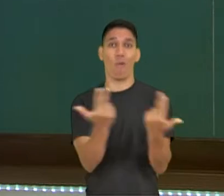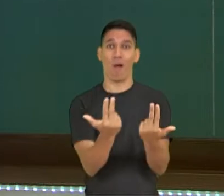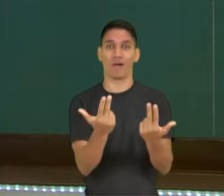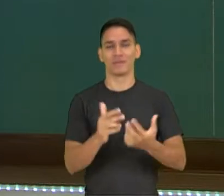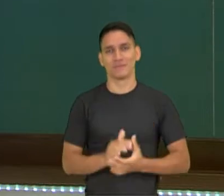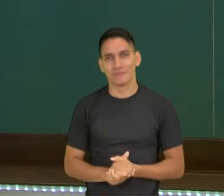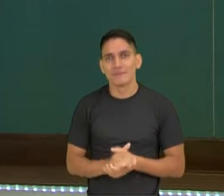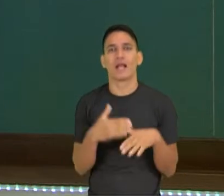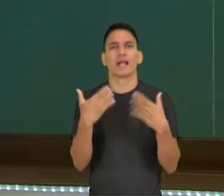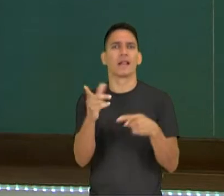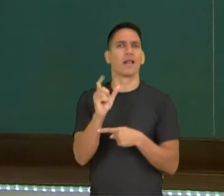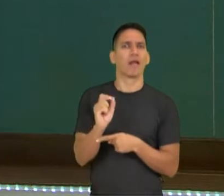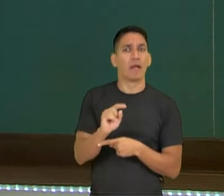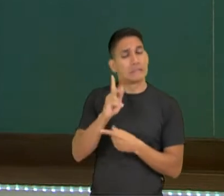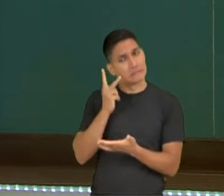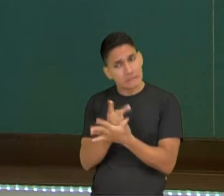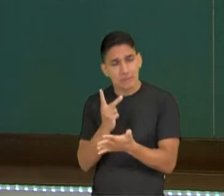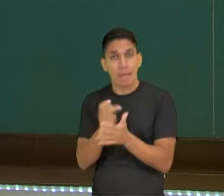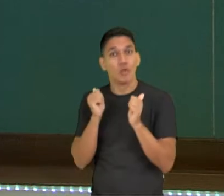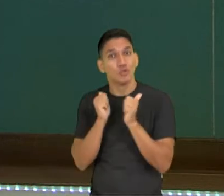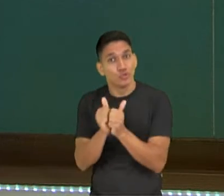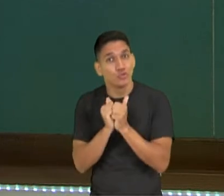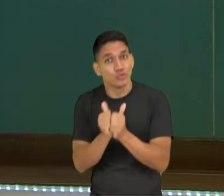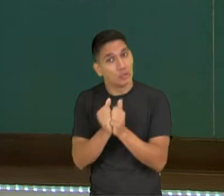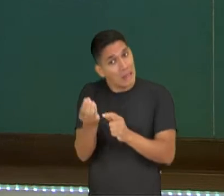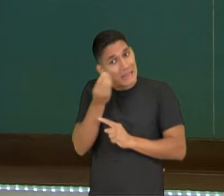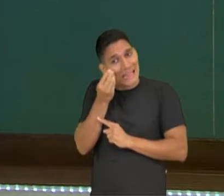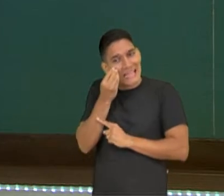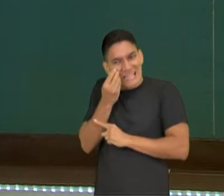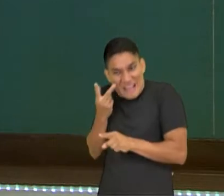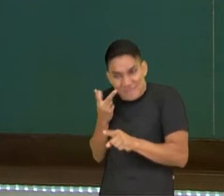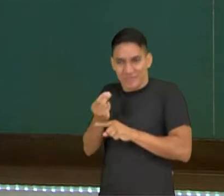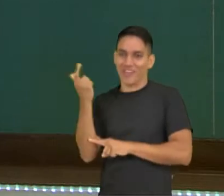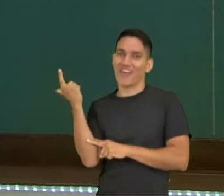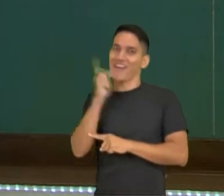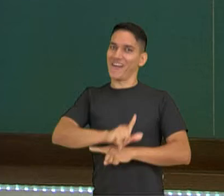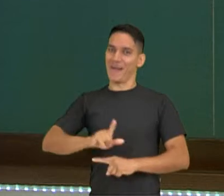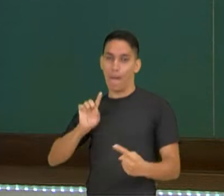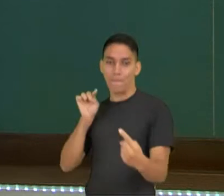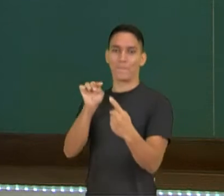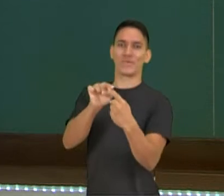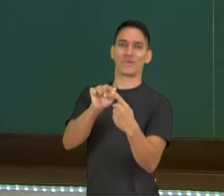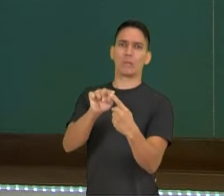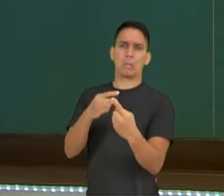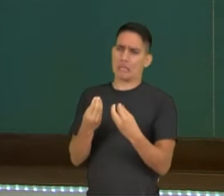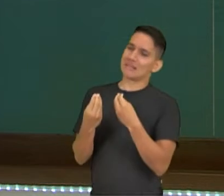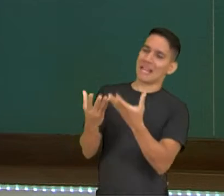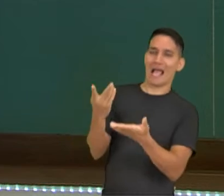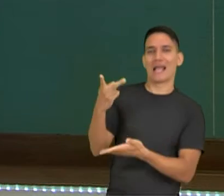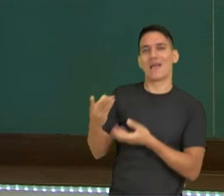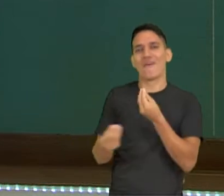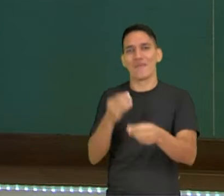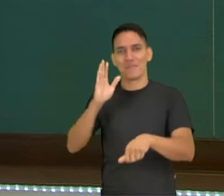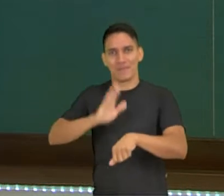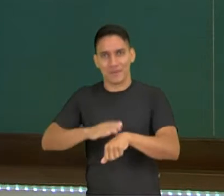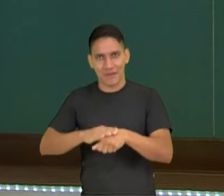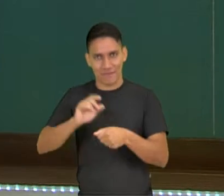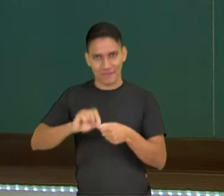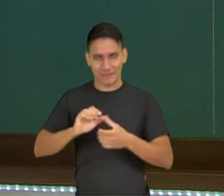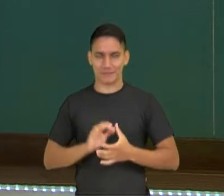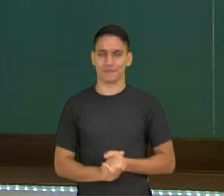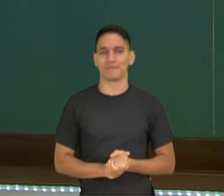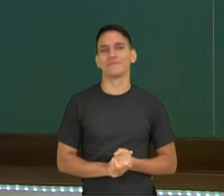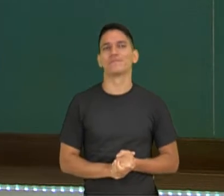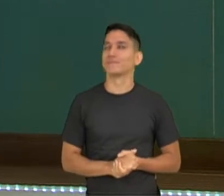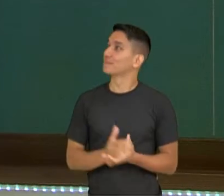Tá? Então, eles vão sempre juntos tentar alcançar aquele objetivo que foi dado pelo instrutor, pelo professor, quem estiver ali.